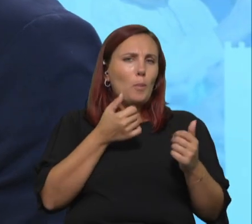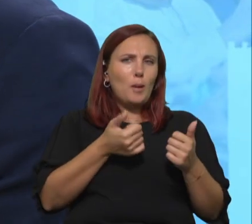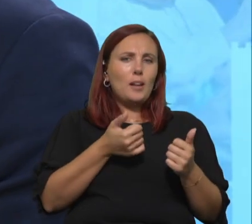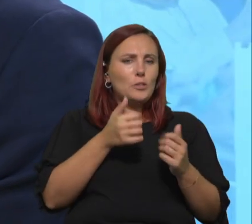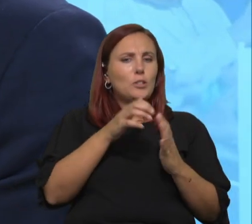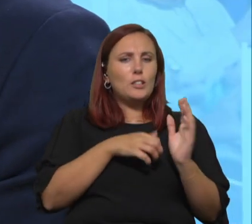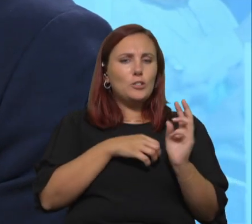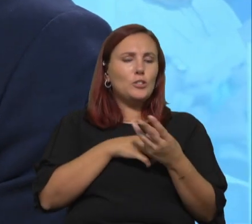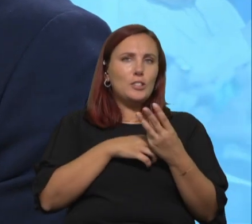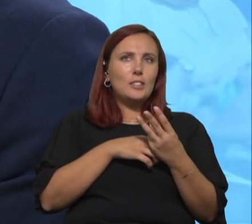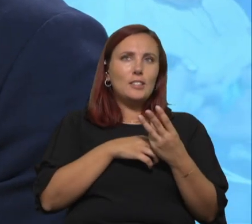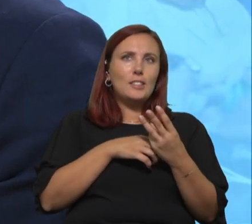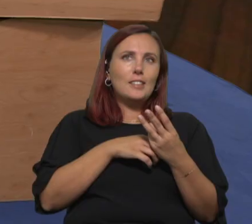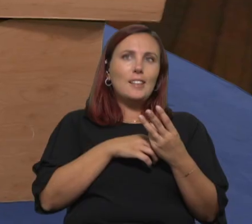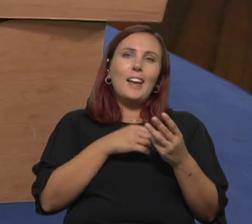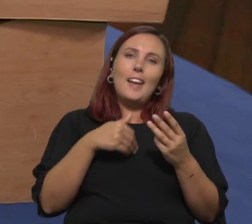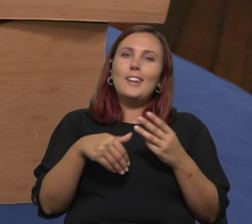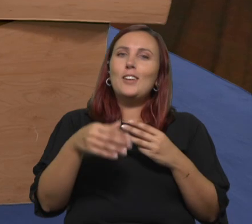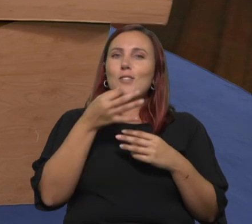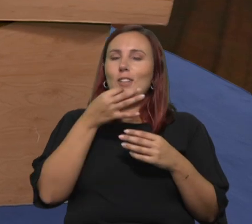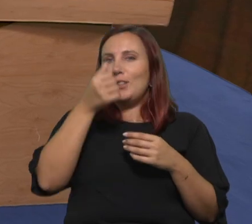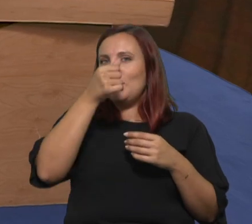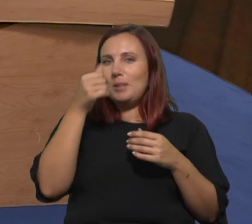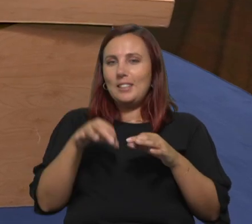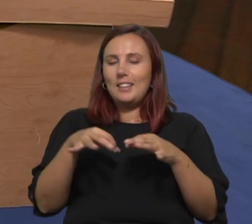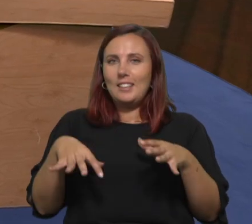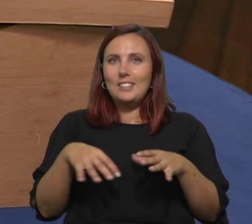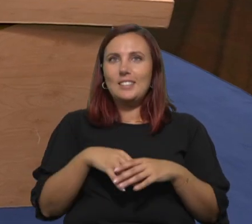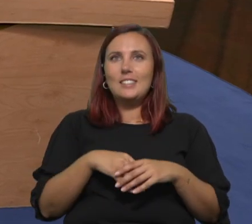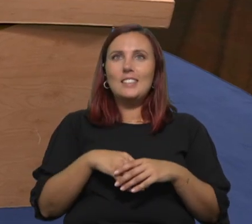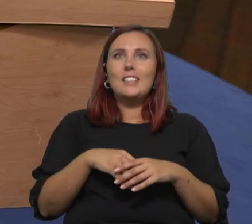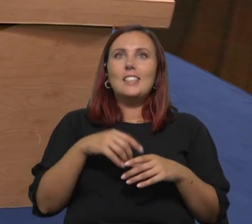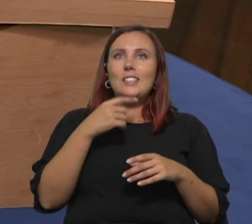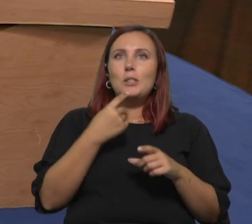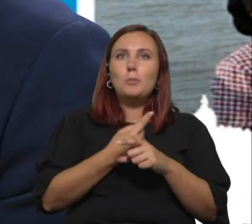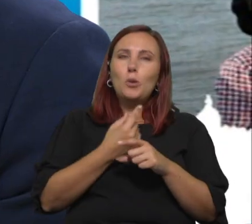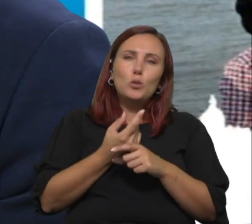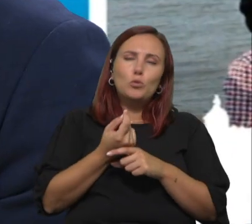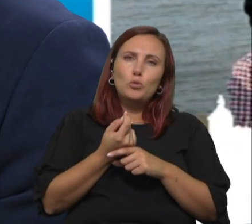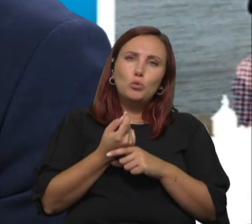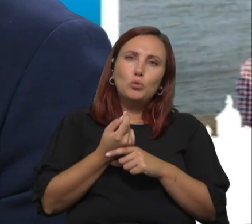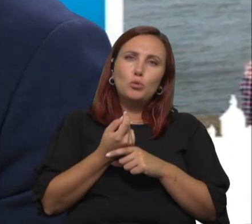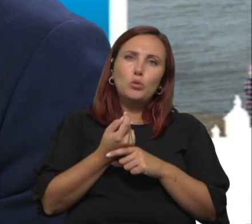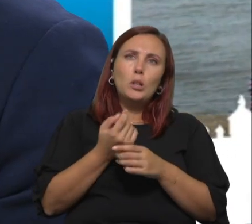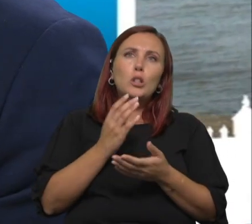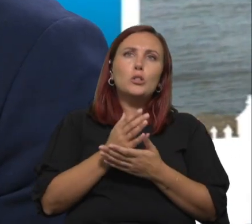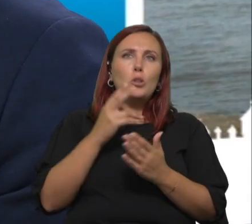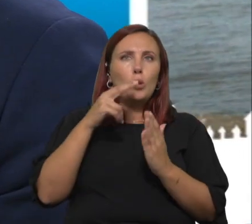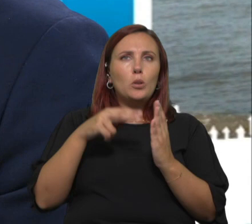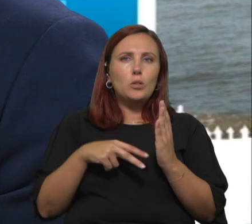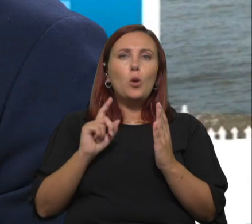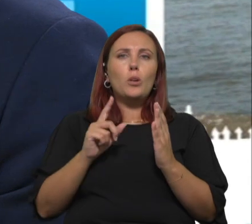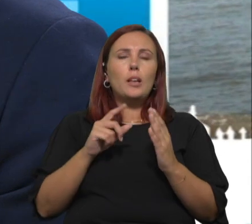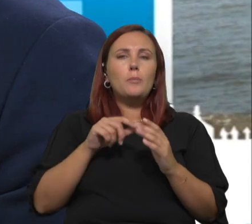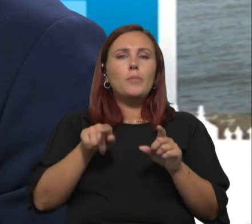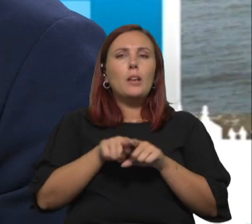verdade. É a homilia que vou fazer domingo. Portanto, eu digo só mesmo uma coisa que me apraz a partir desta leitura, que é a surpresa de